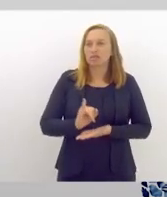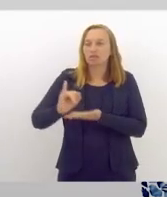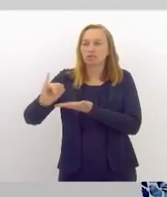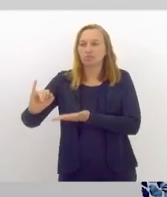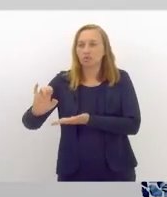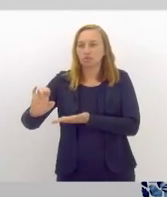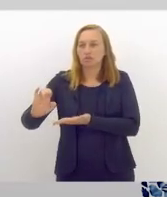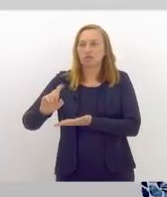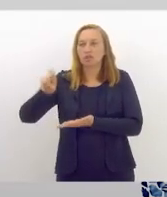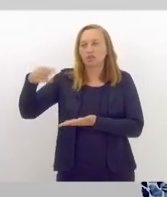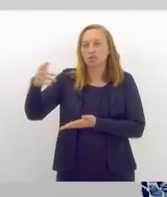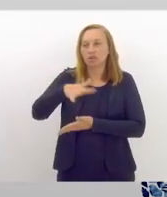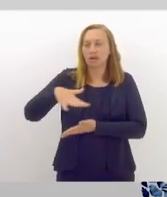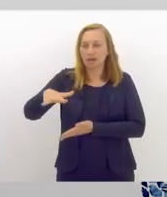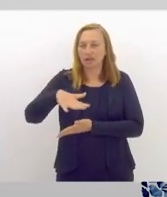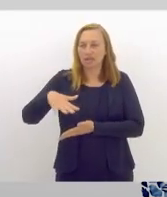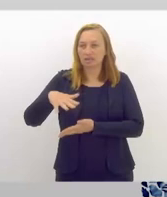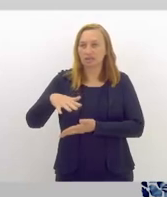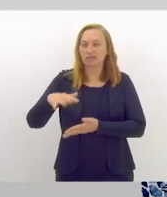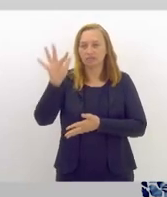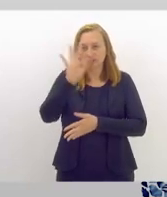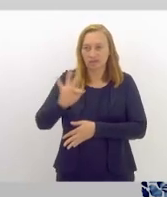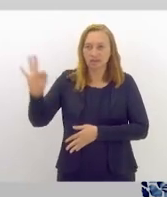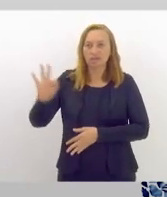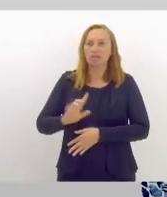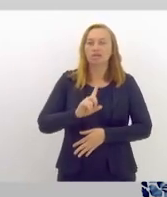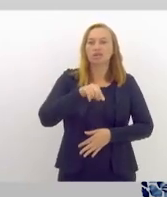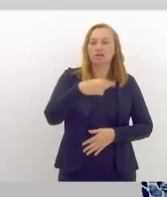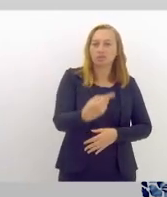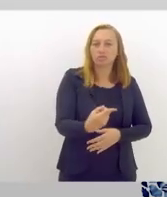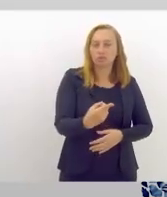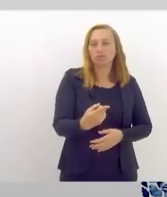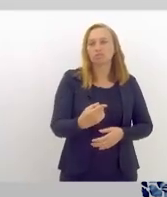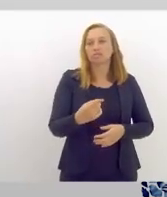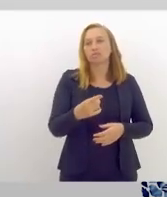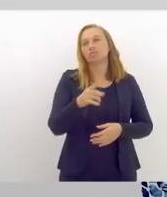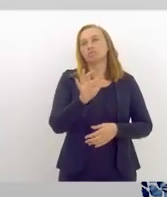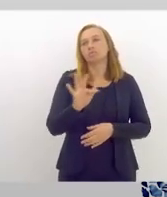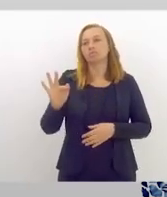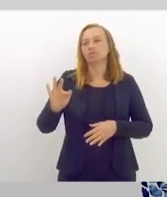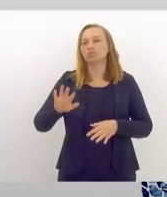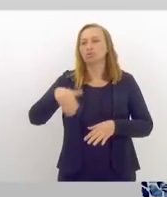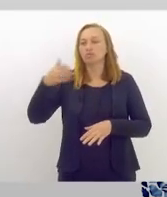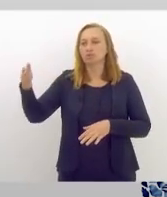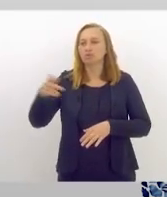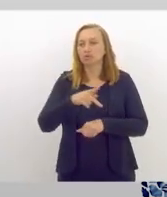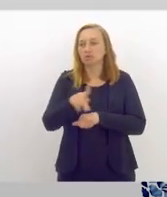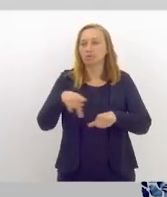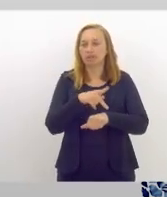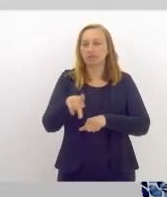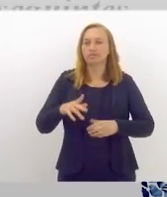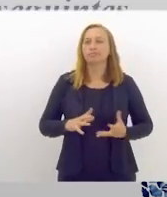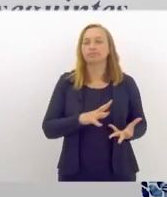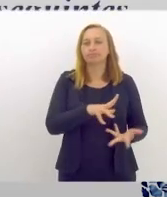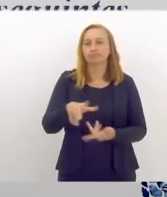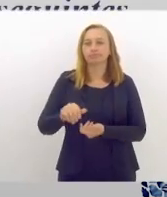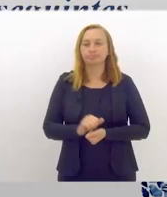unidades da Federação a matriz de coeficiente técnicos de insumos importados do resto do mundo pode continuar